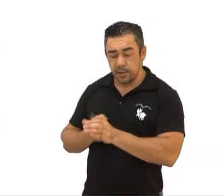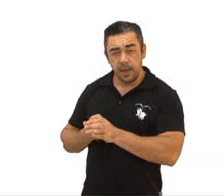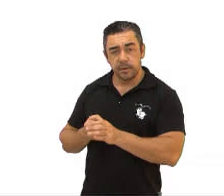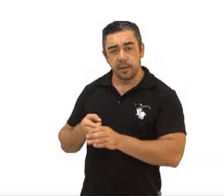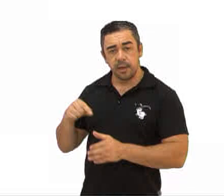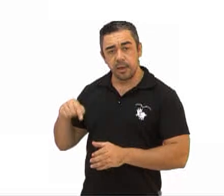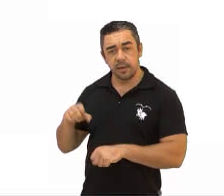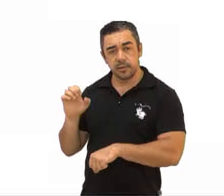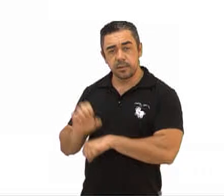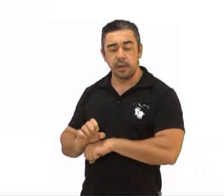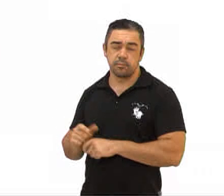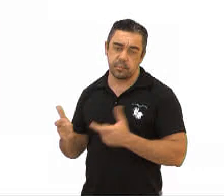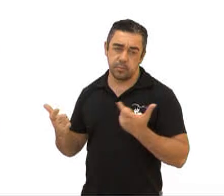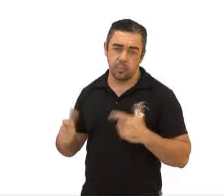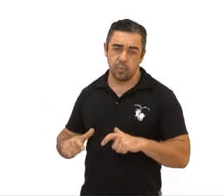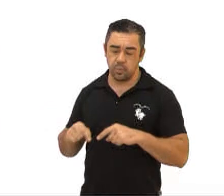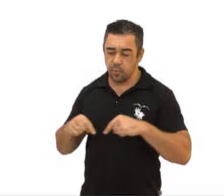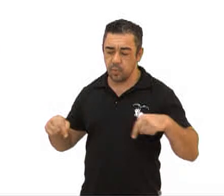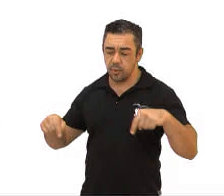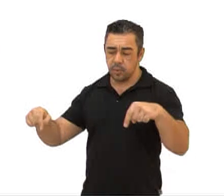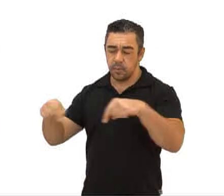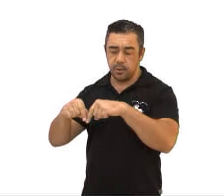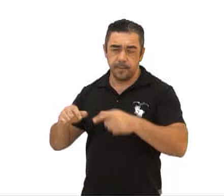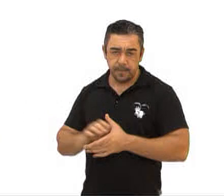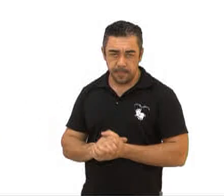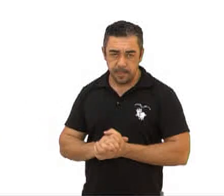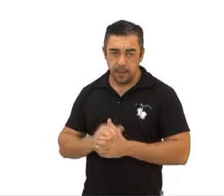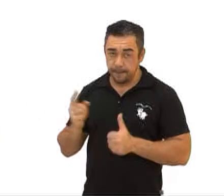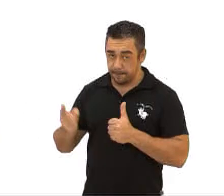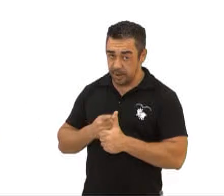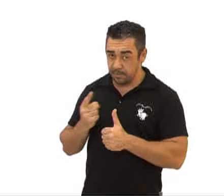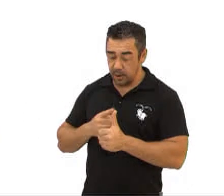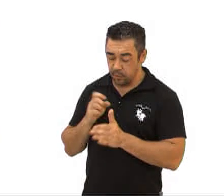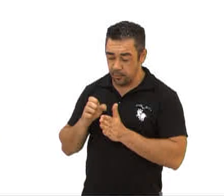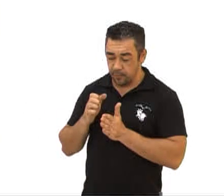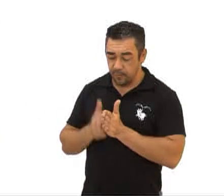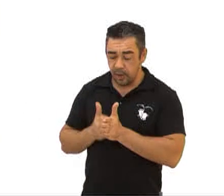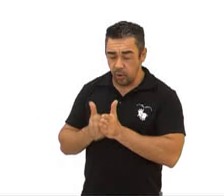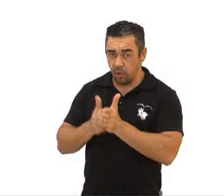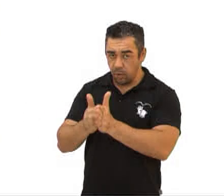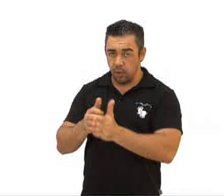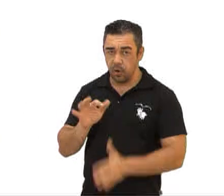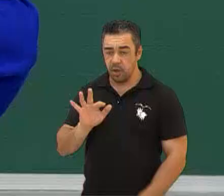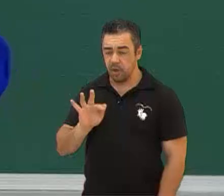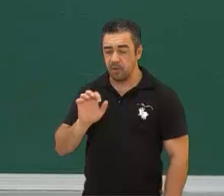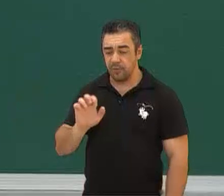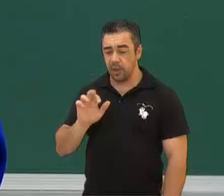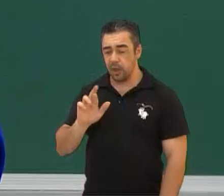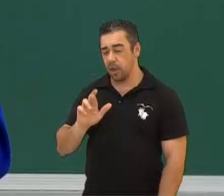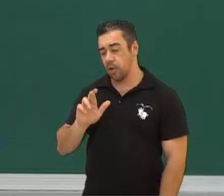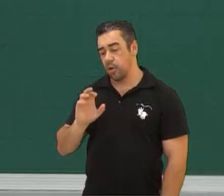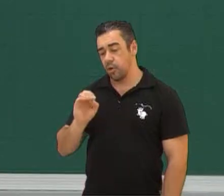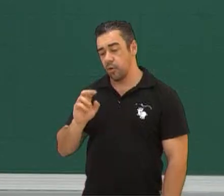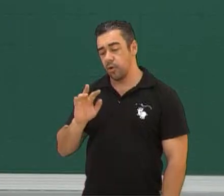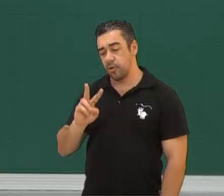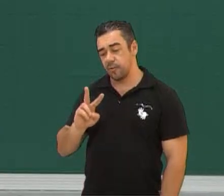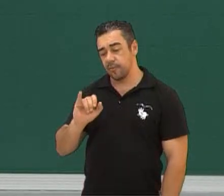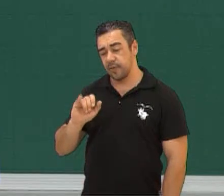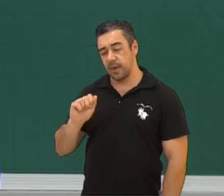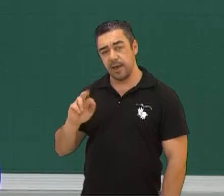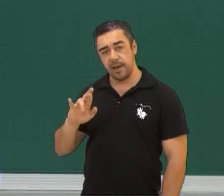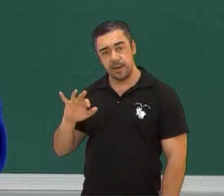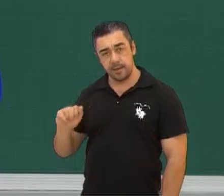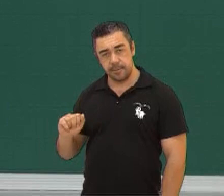estado, logicamente o território. A questão primeiro ferroviária, logicamente não é a primeira, a gente deve, me